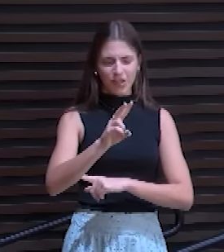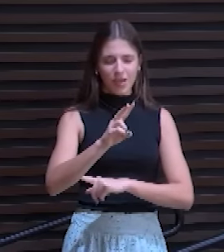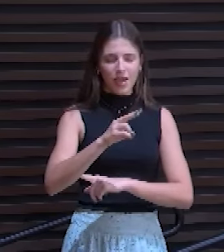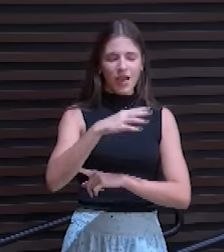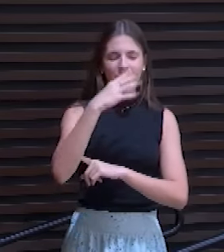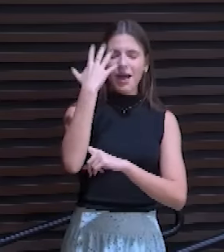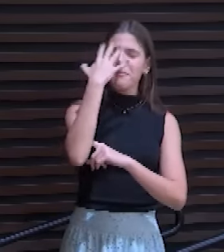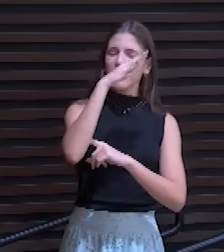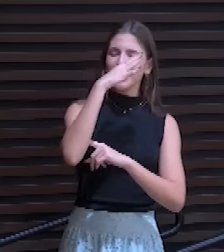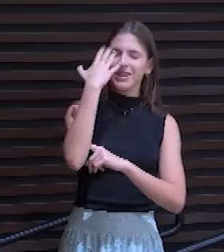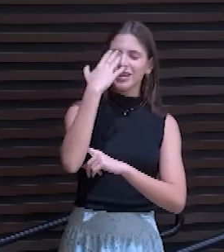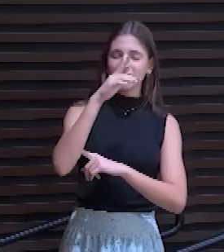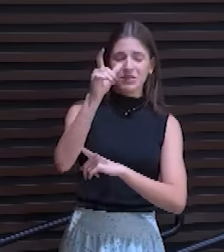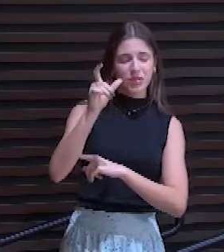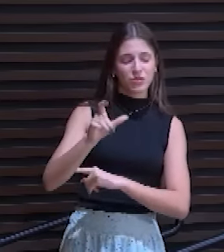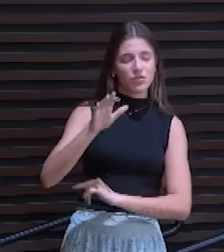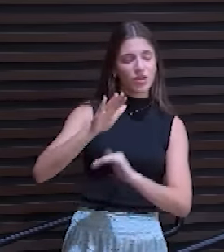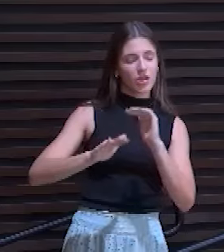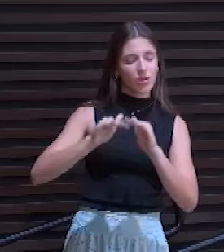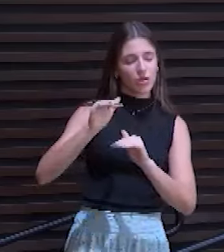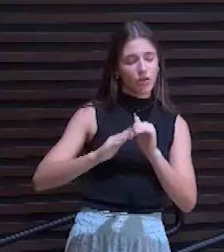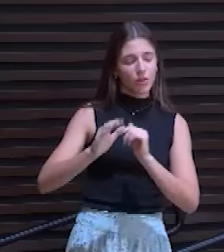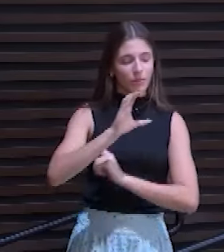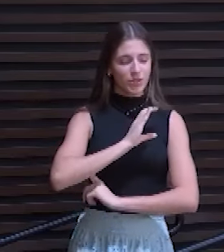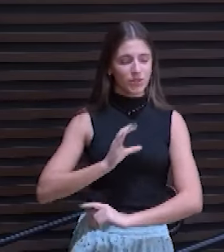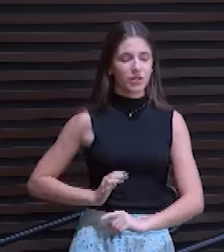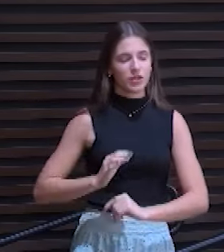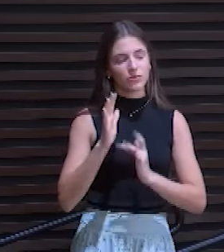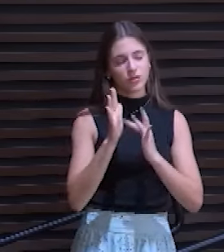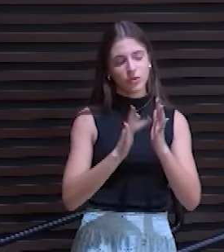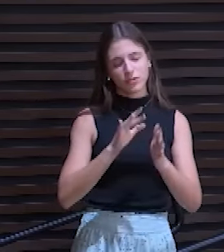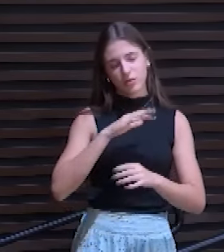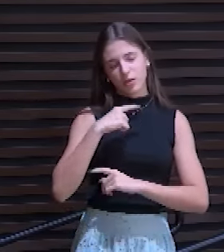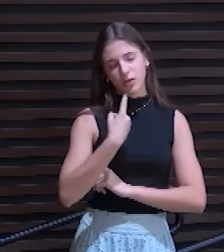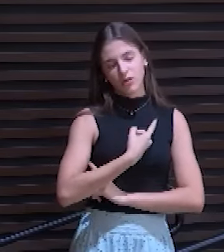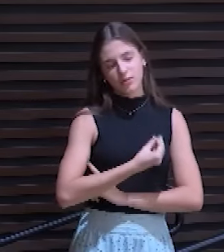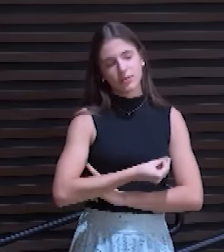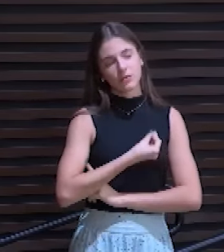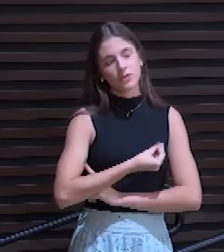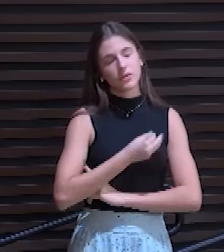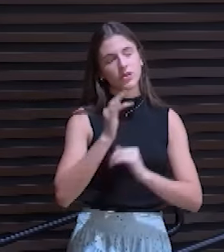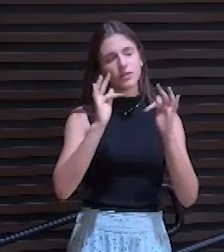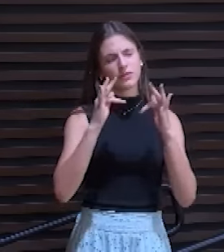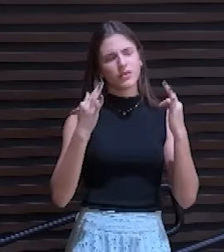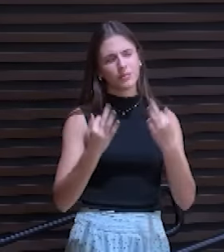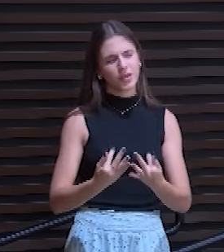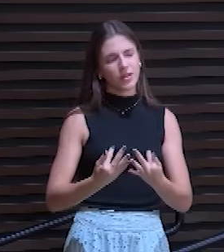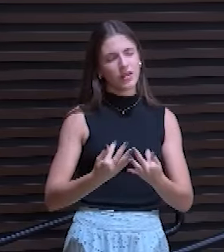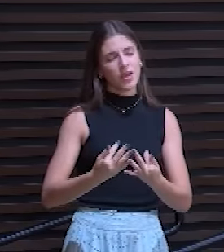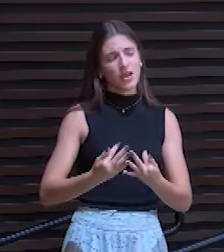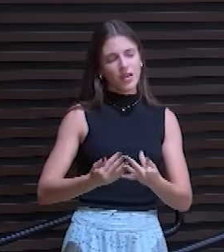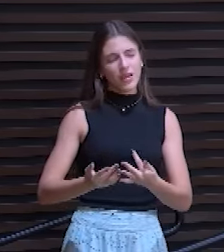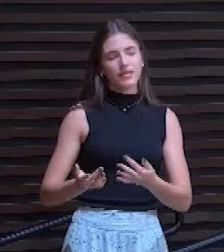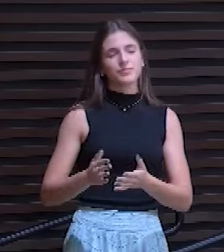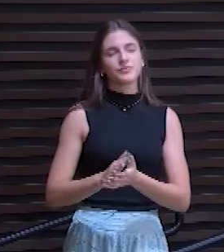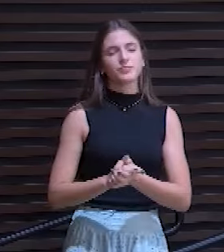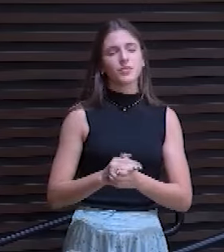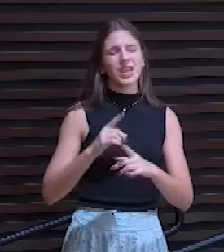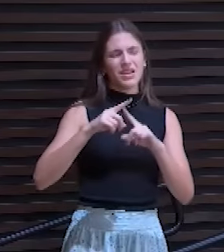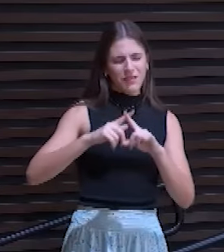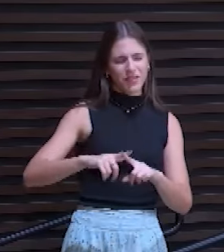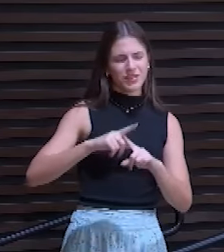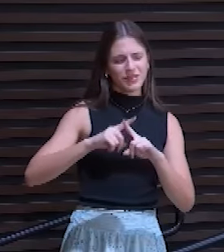pessoa e obra de Cristo Jesus em nossas vidas, em nossas famílias. Pai, quantas e quantas vezes achamos